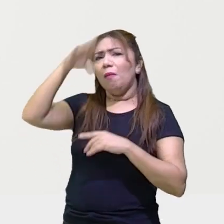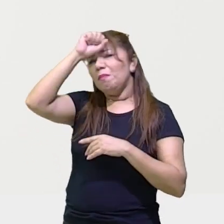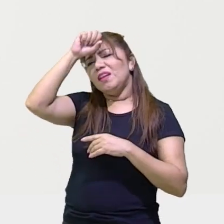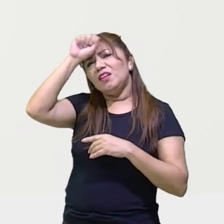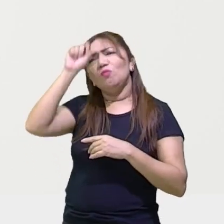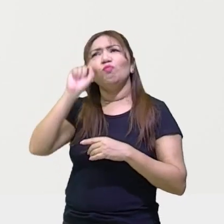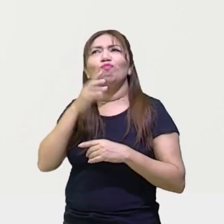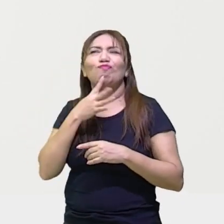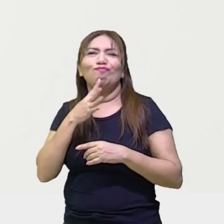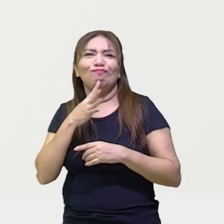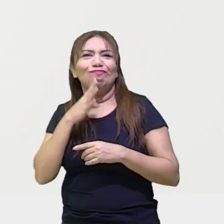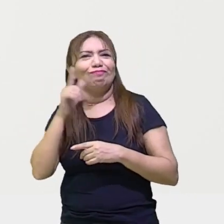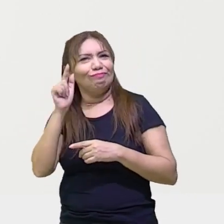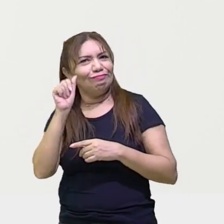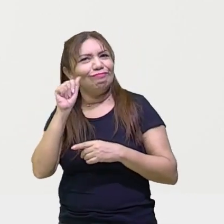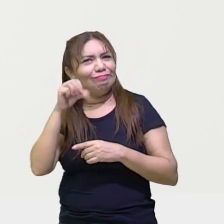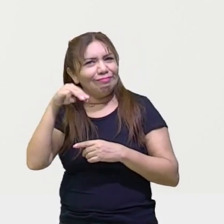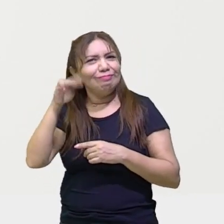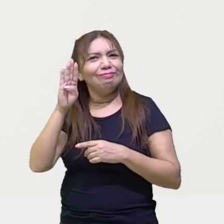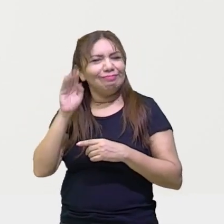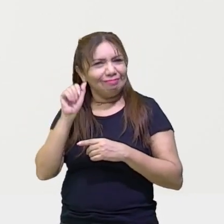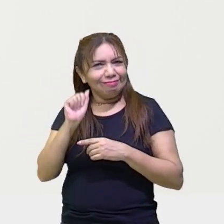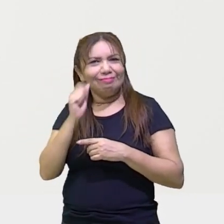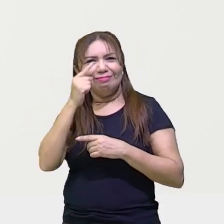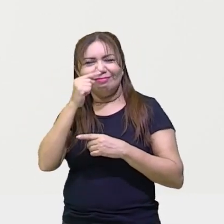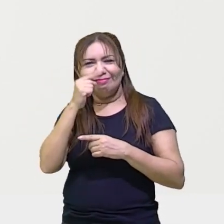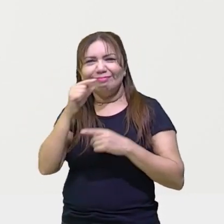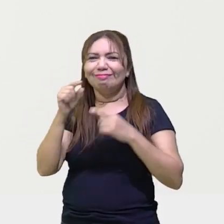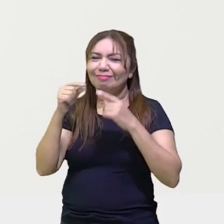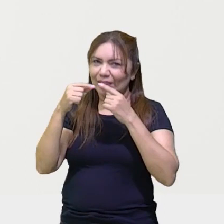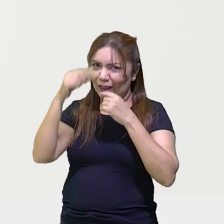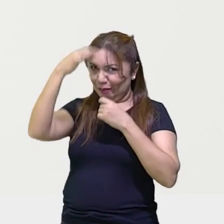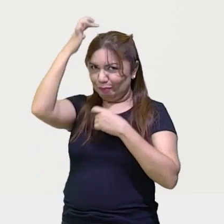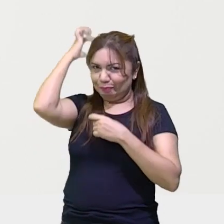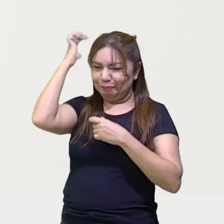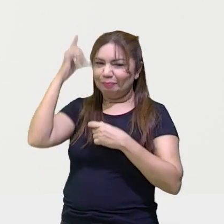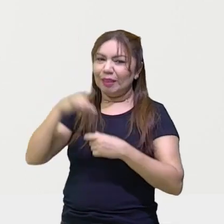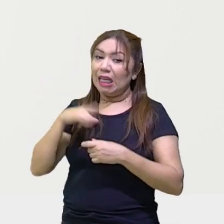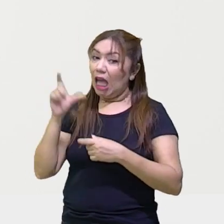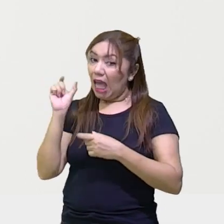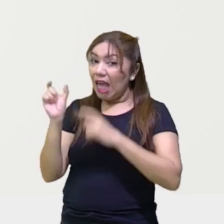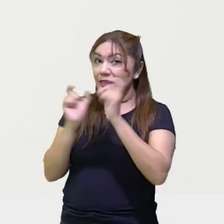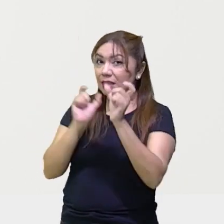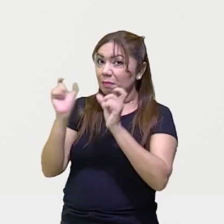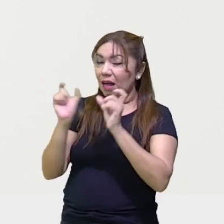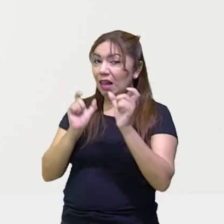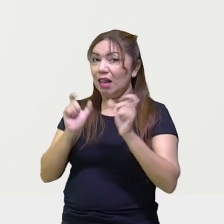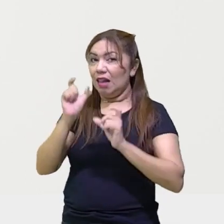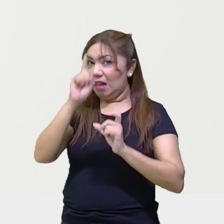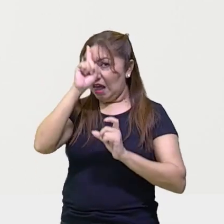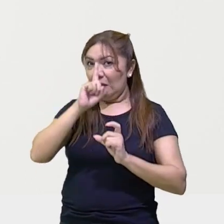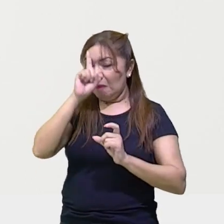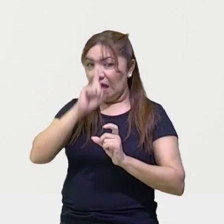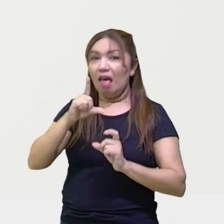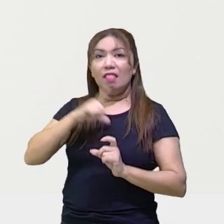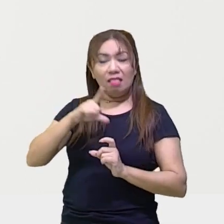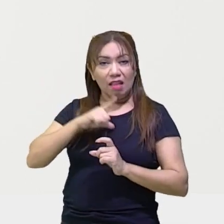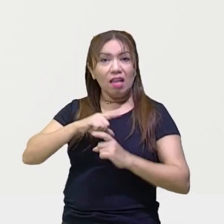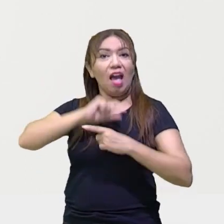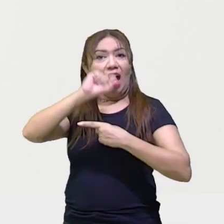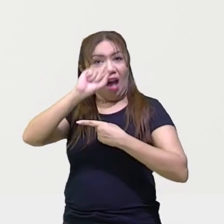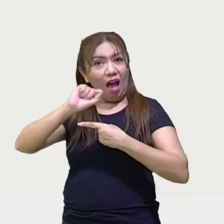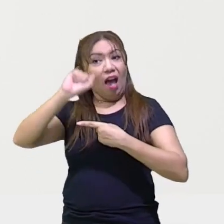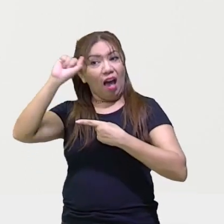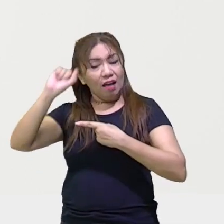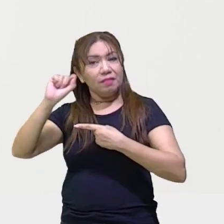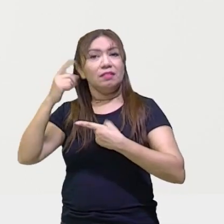identificarem aqui, ó, a boa parte das palavras que estão em destaques, elas estão